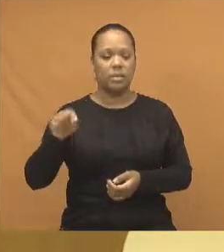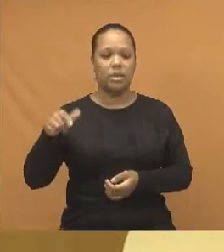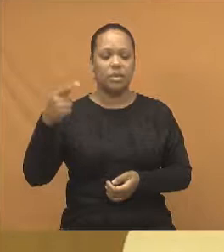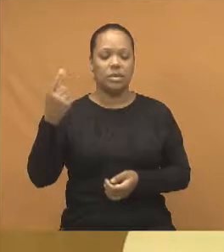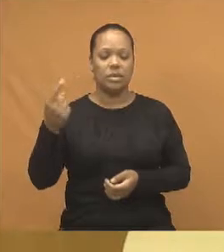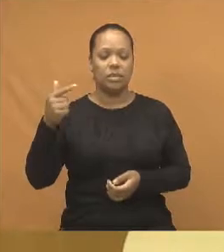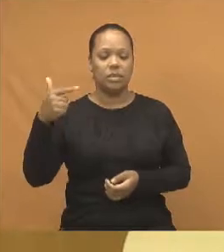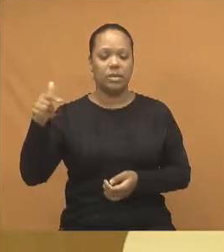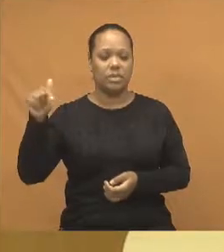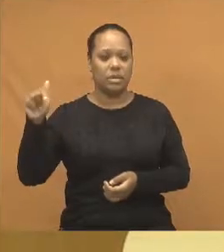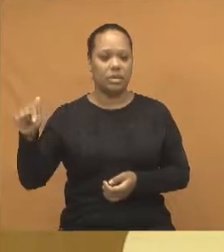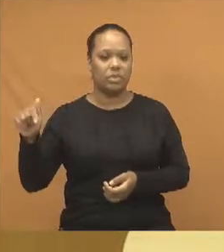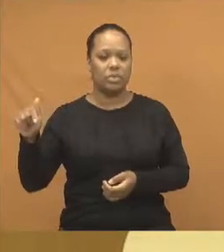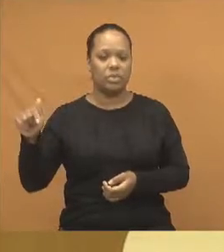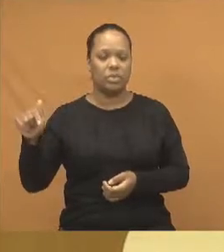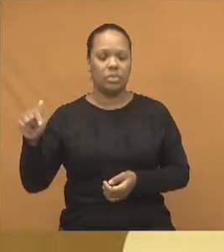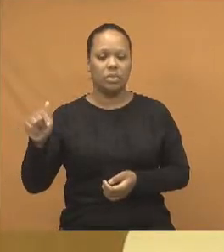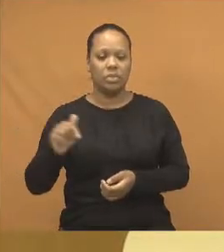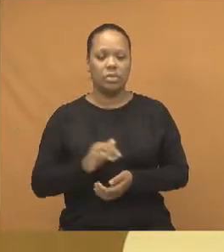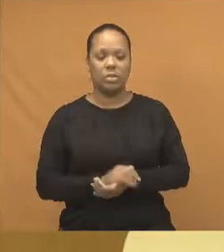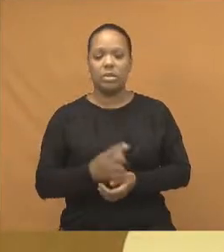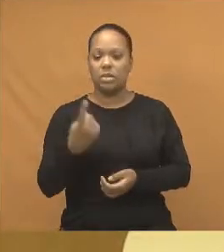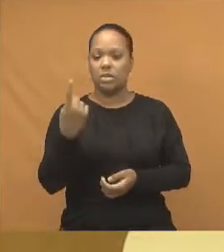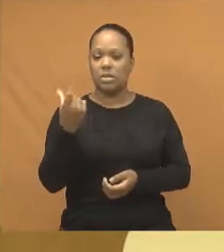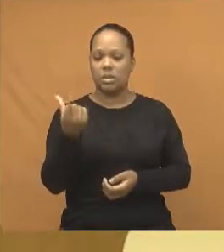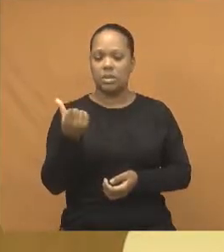86.127 exames, sendo